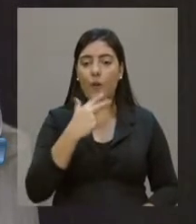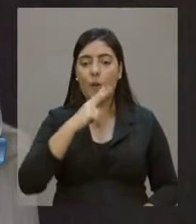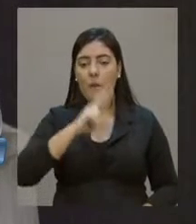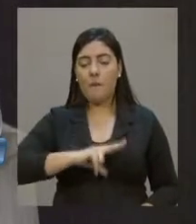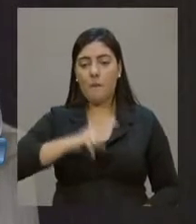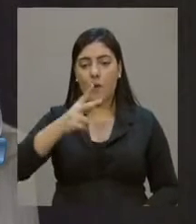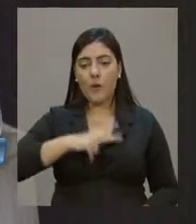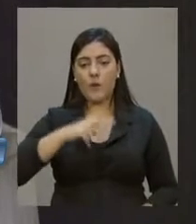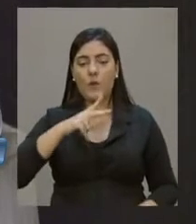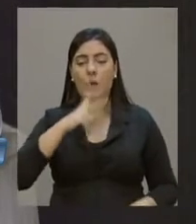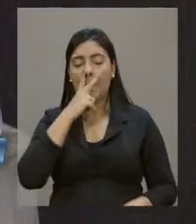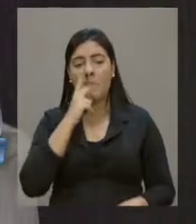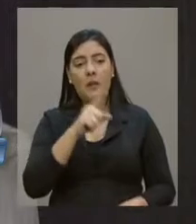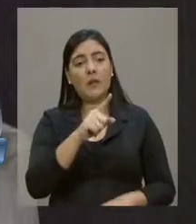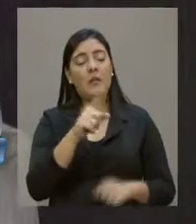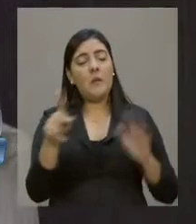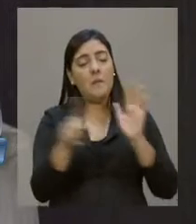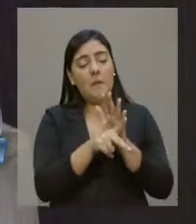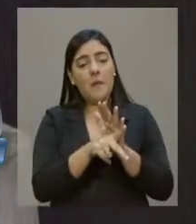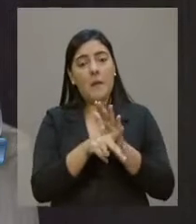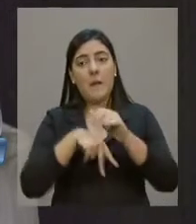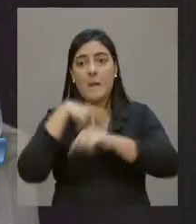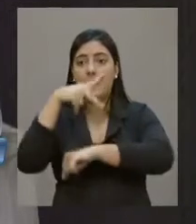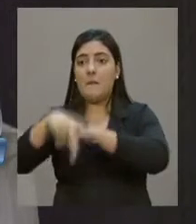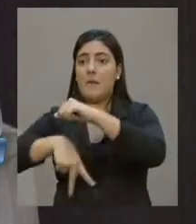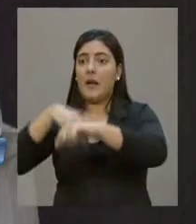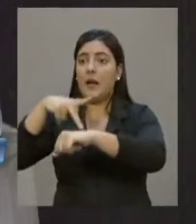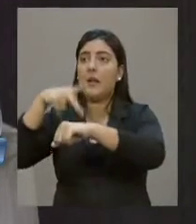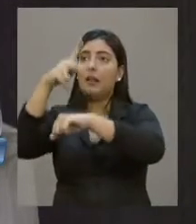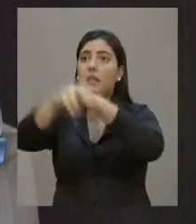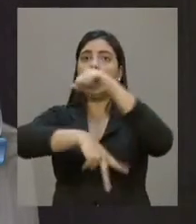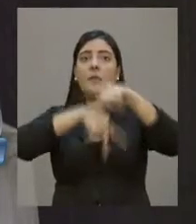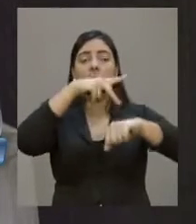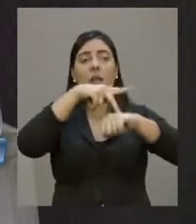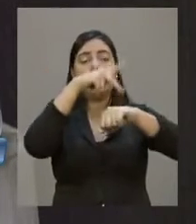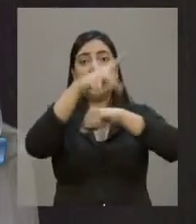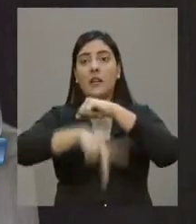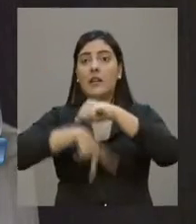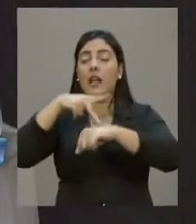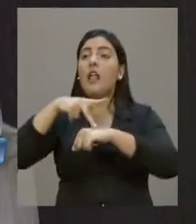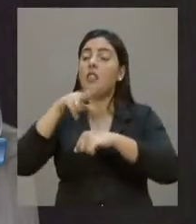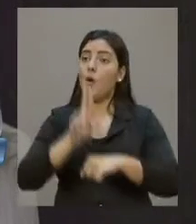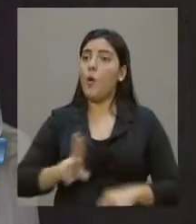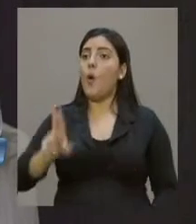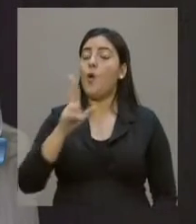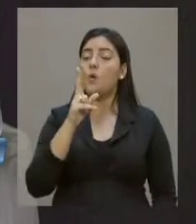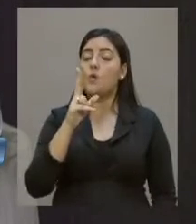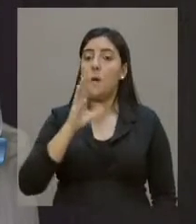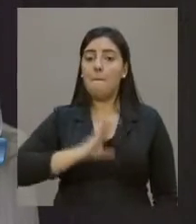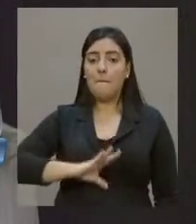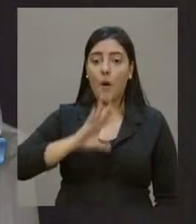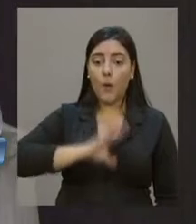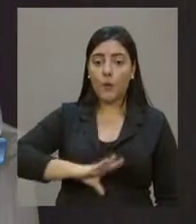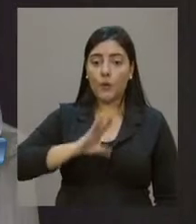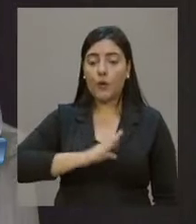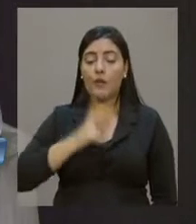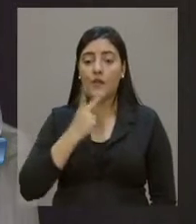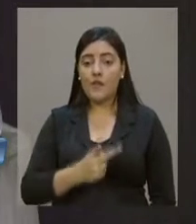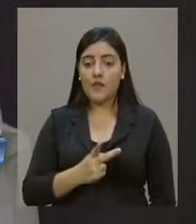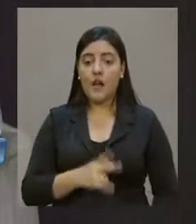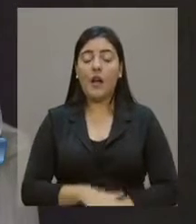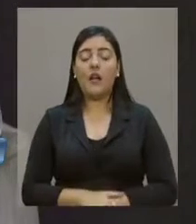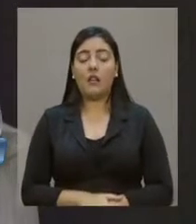empreendimento universitário. Os países do PALOP, os países falantes de